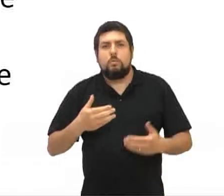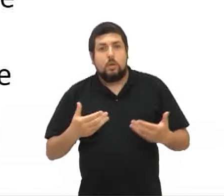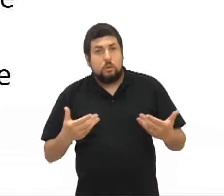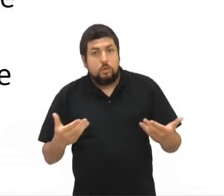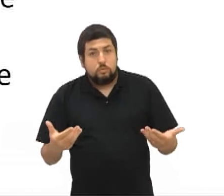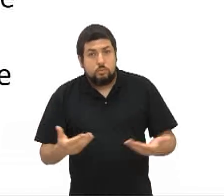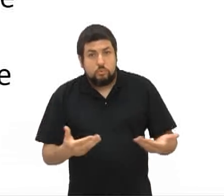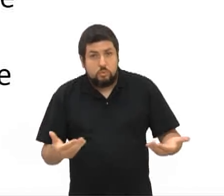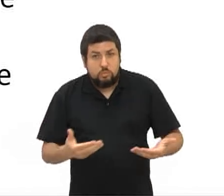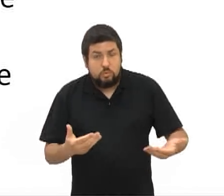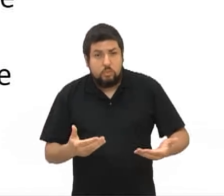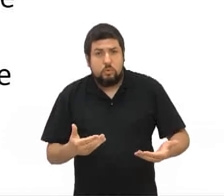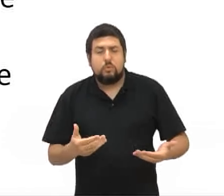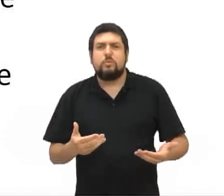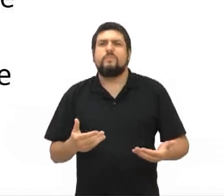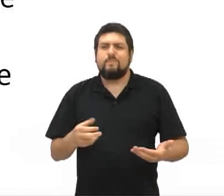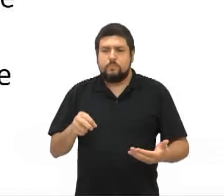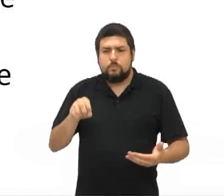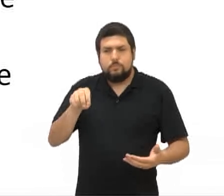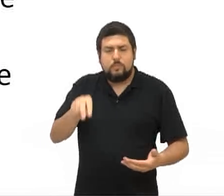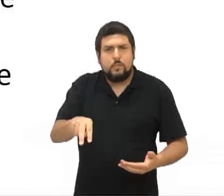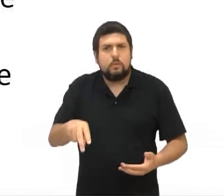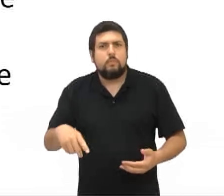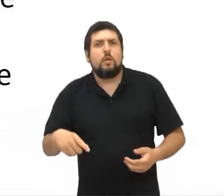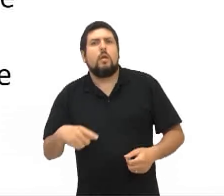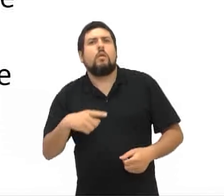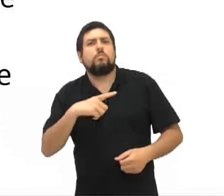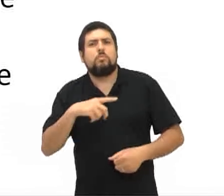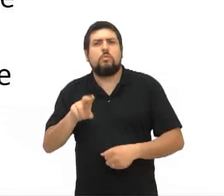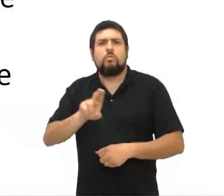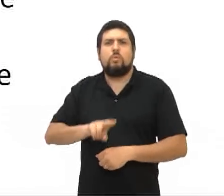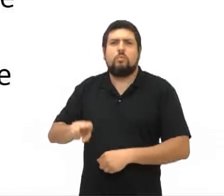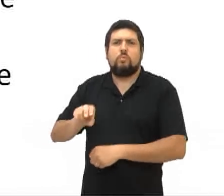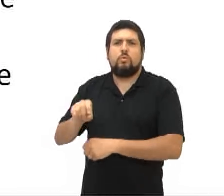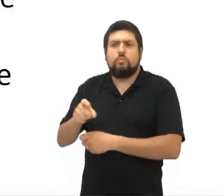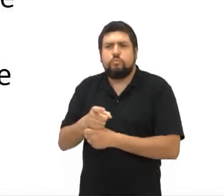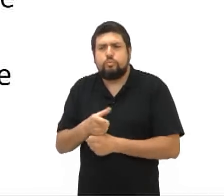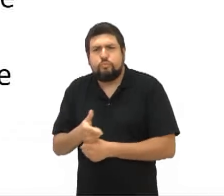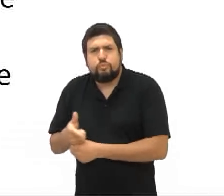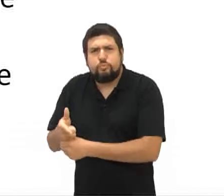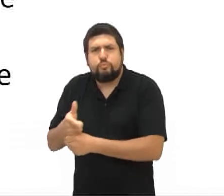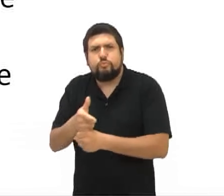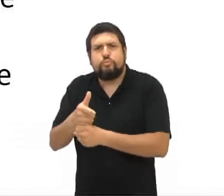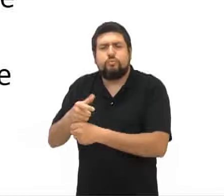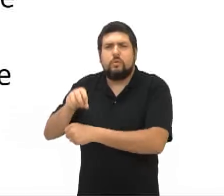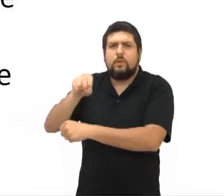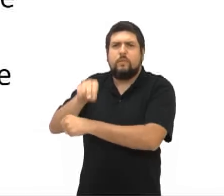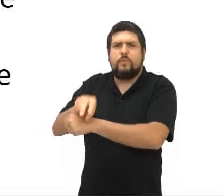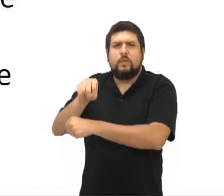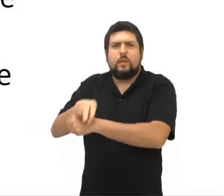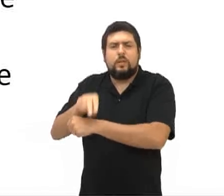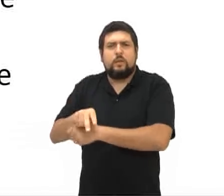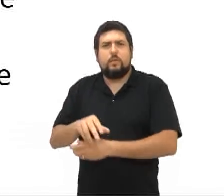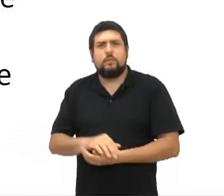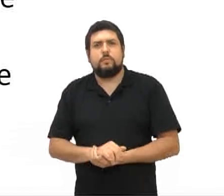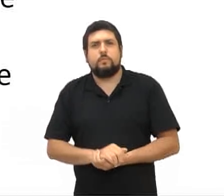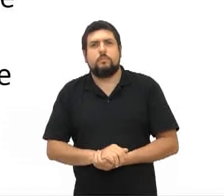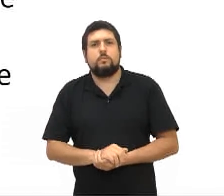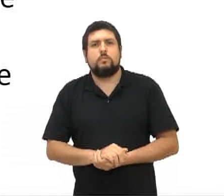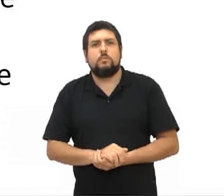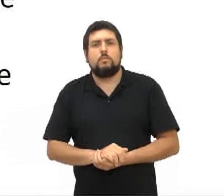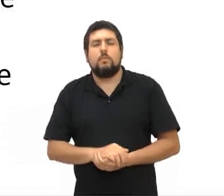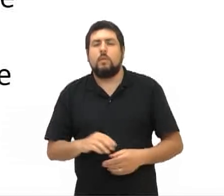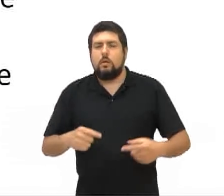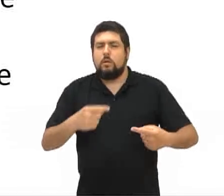cada vez mais exacerbado o uso de agrotóxicos. Em meio a uma discussão nacional sobre